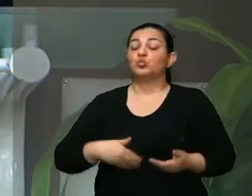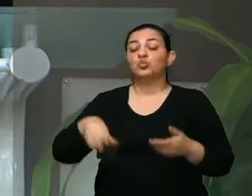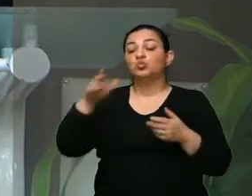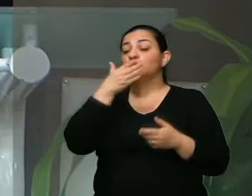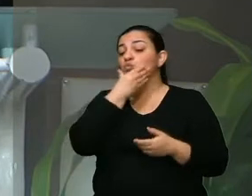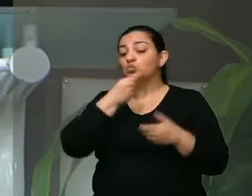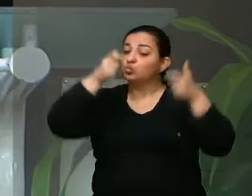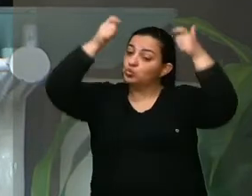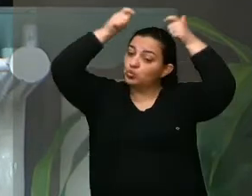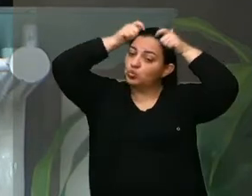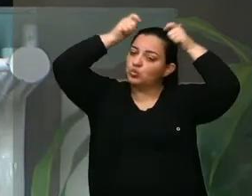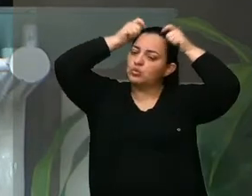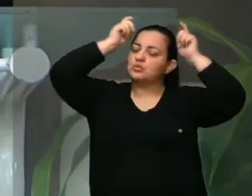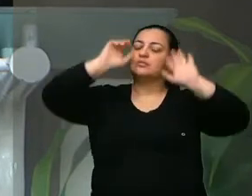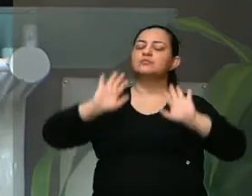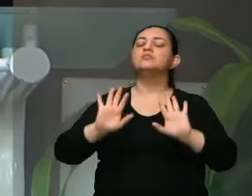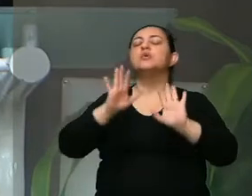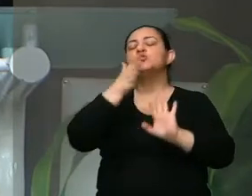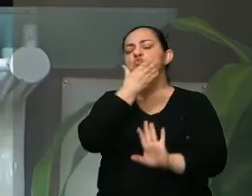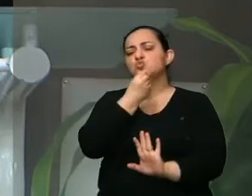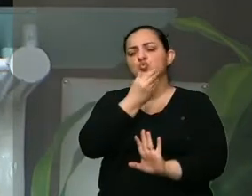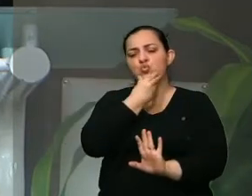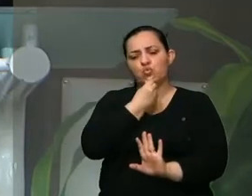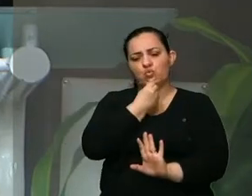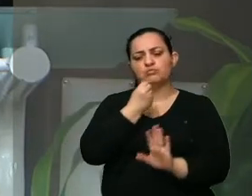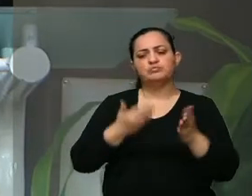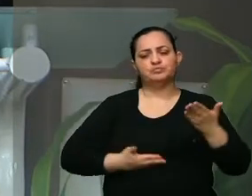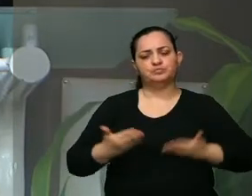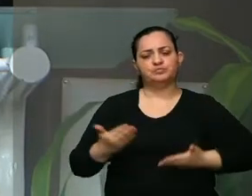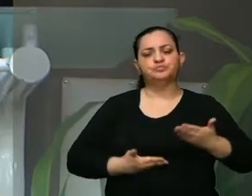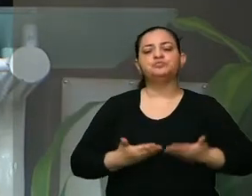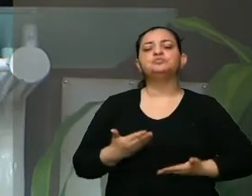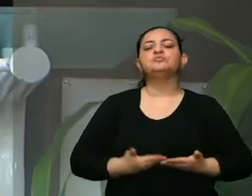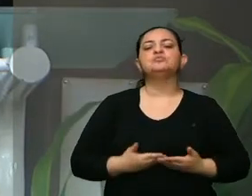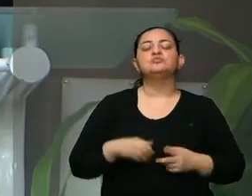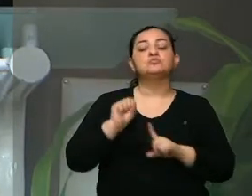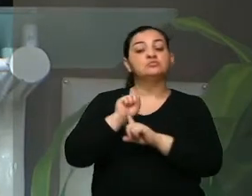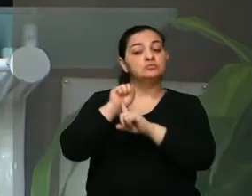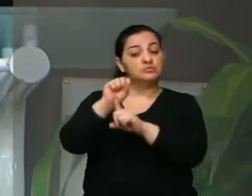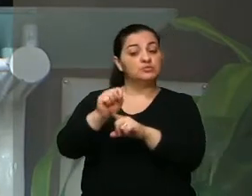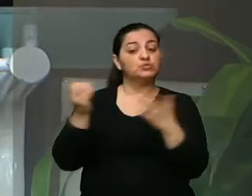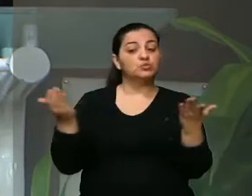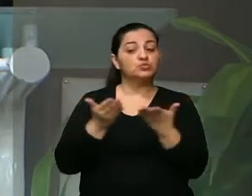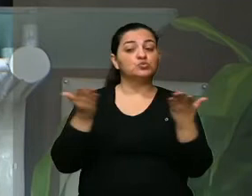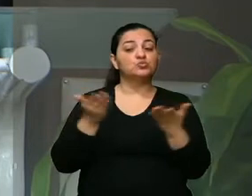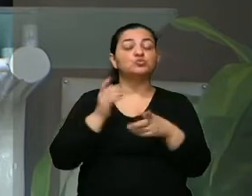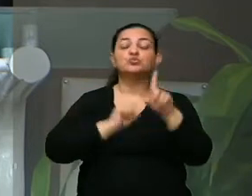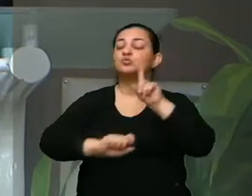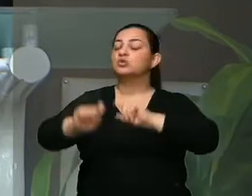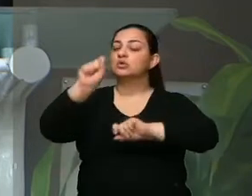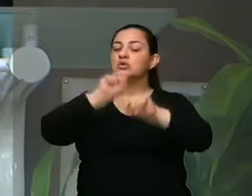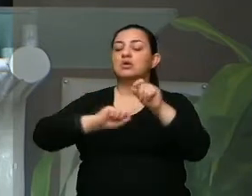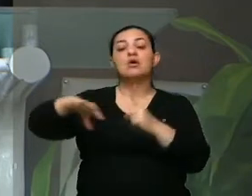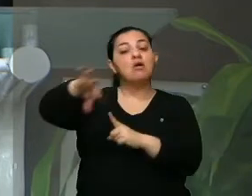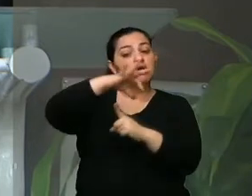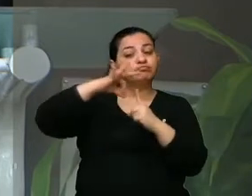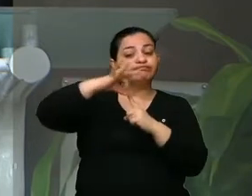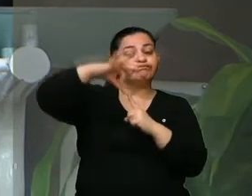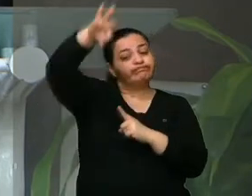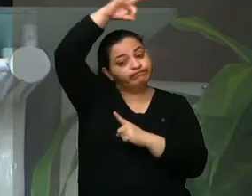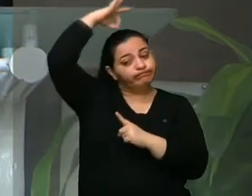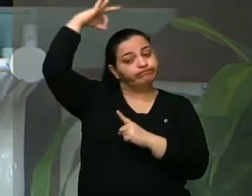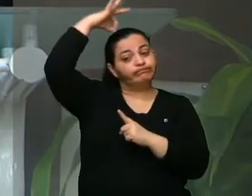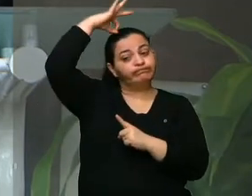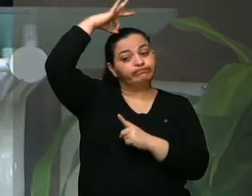e aquele o eunuco vamos dizer simboliza hoje para nós o espírito santo